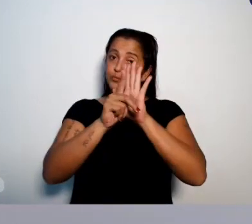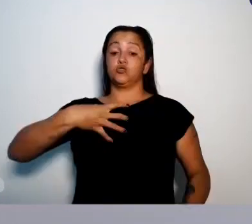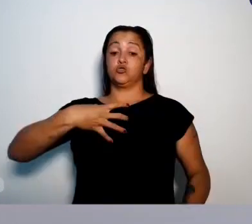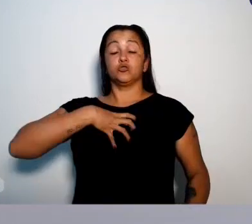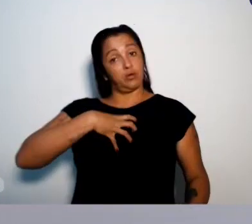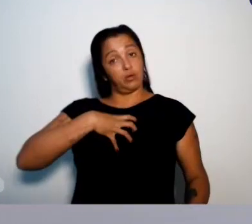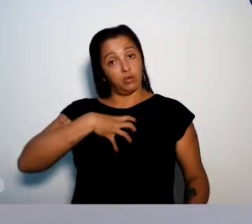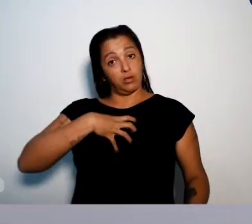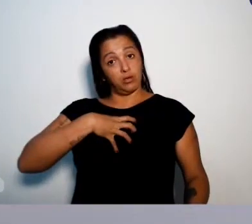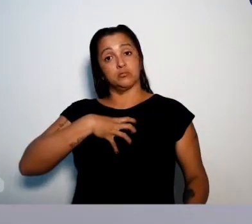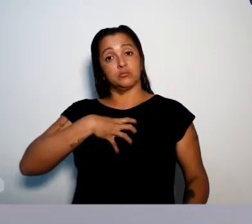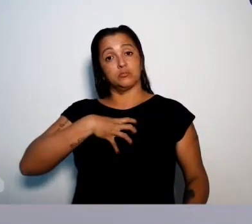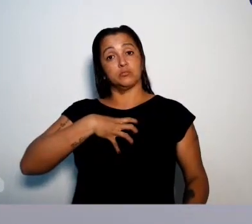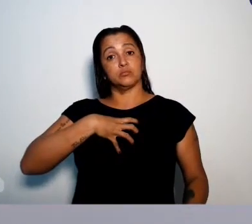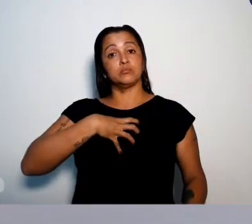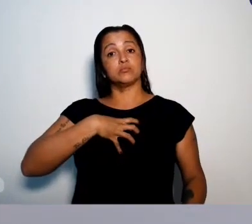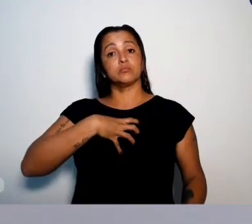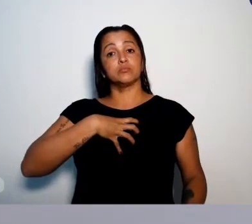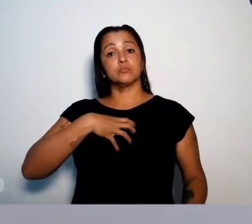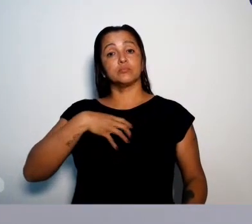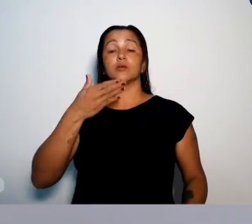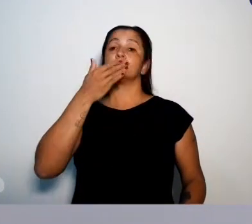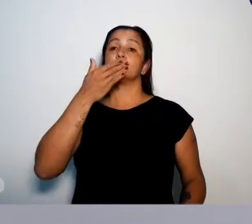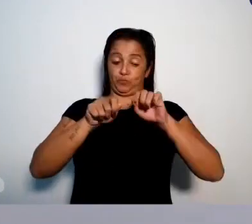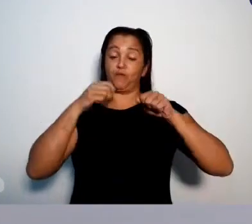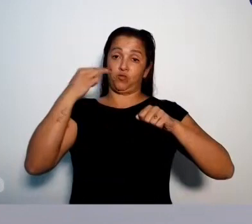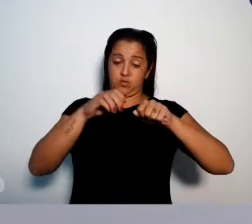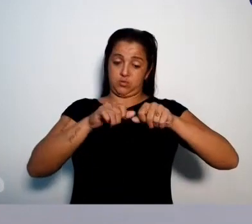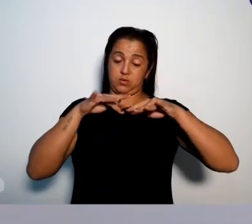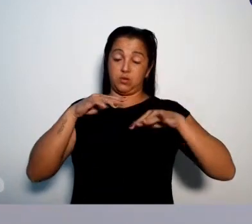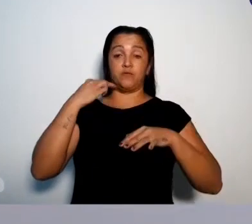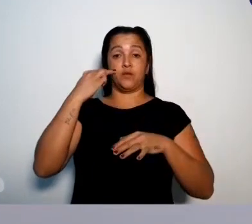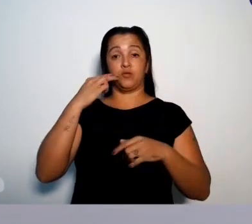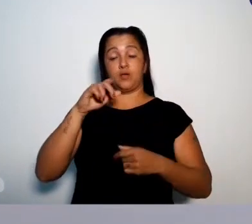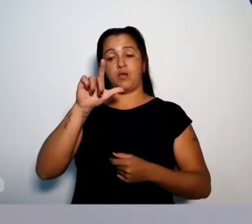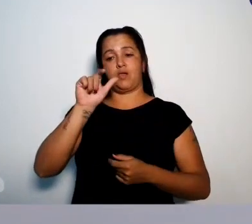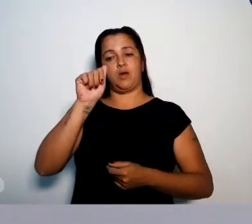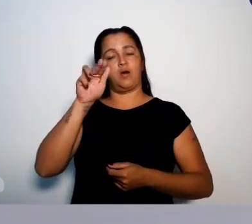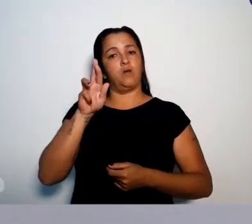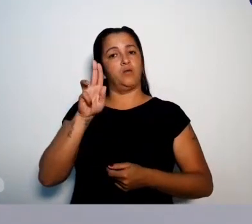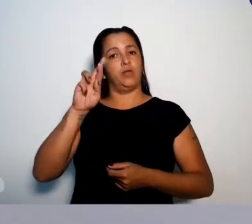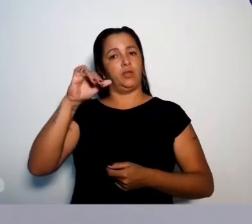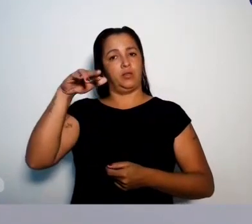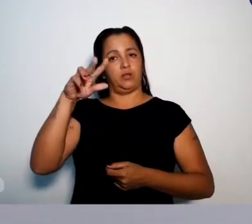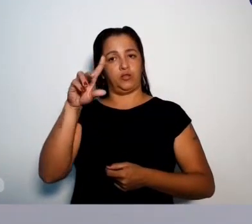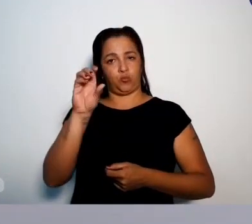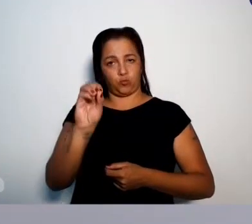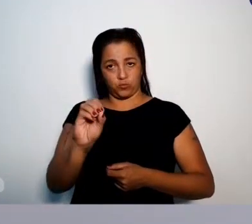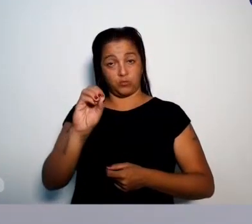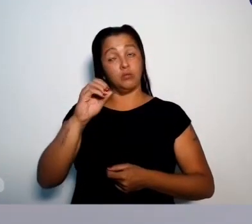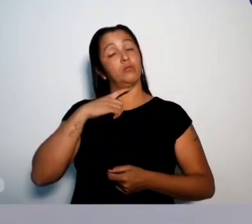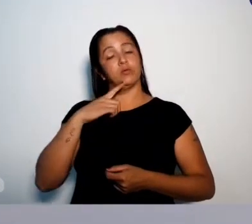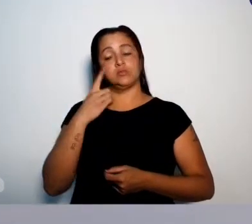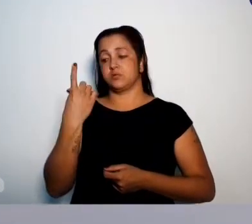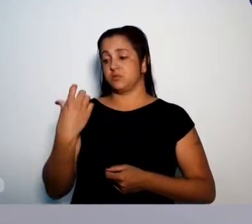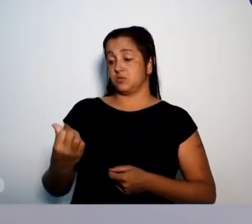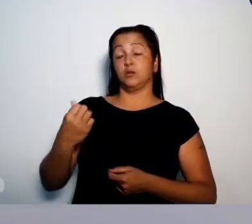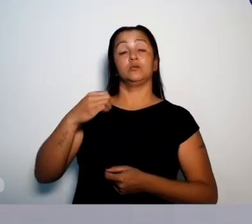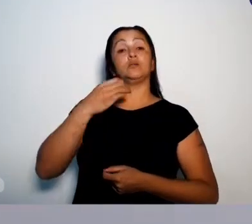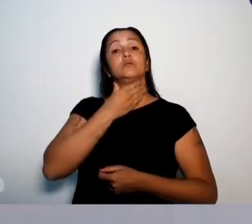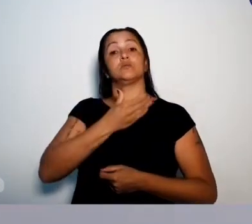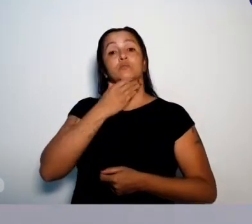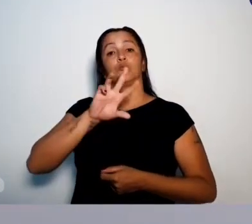vereadores. Plenário vereador Laurino Isidoro Jaqueta, de 16 de dezembro de